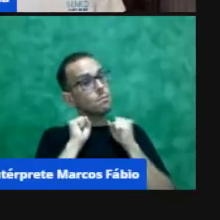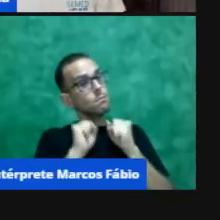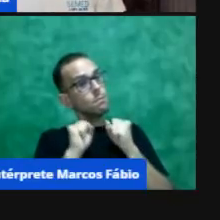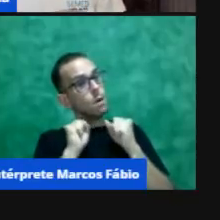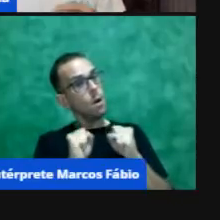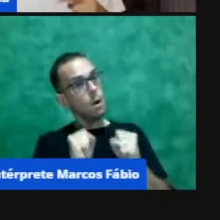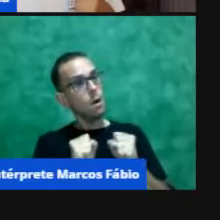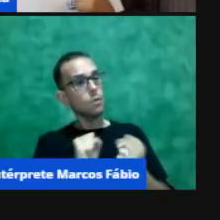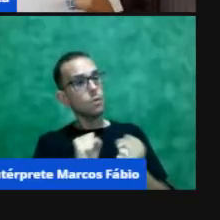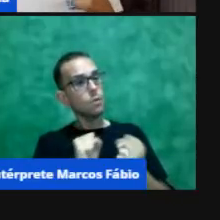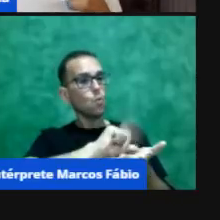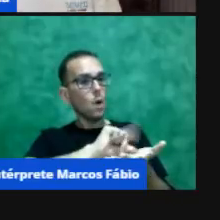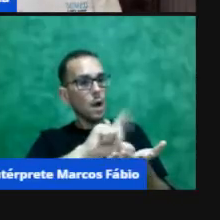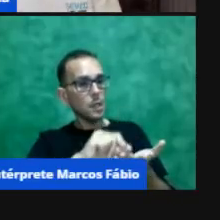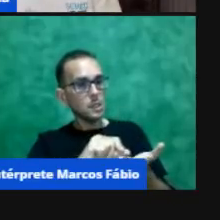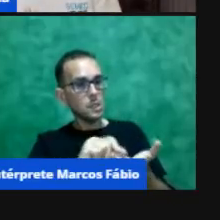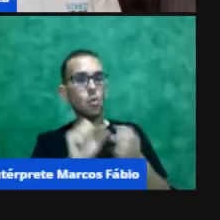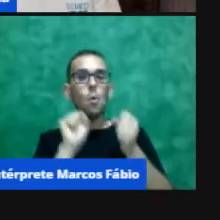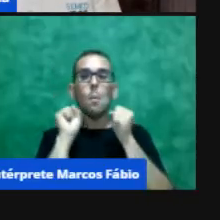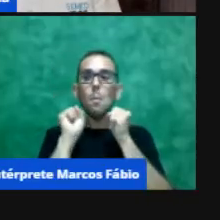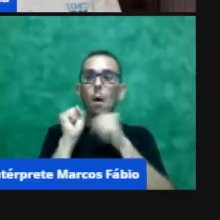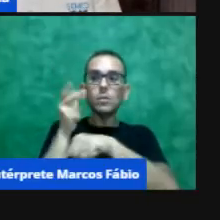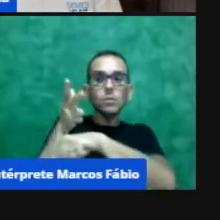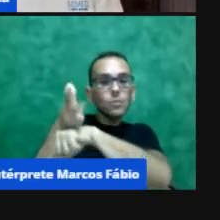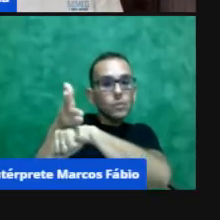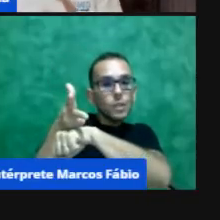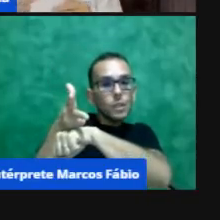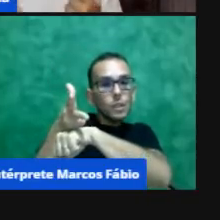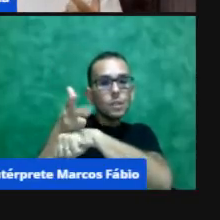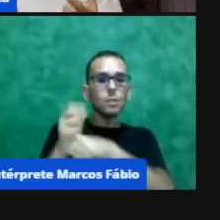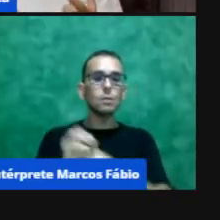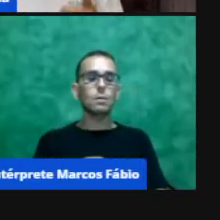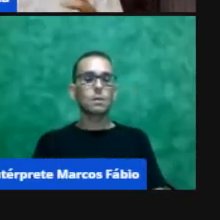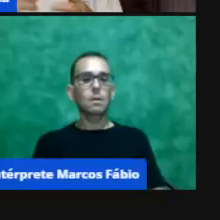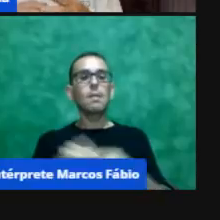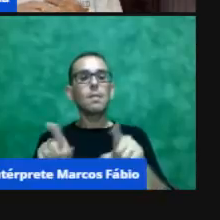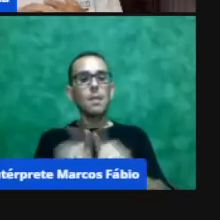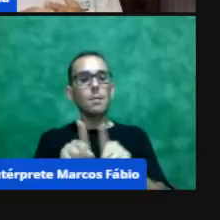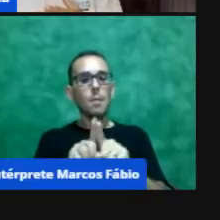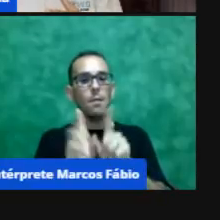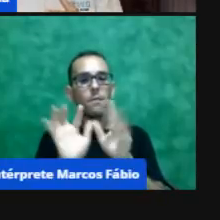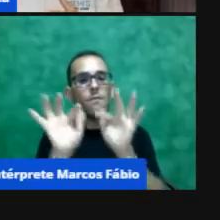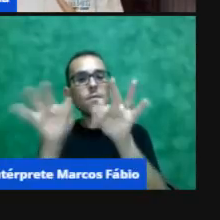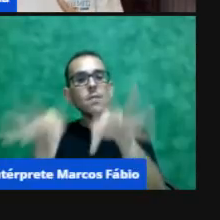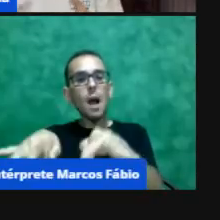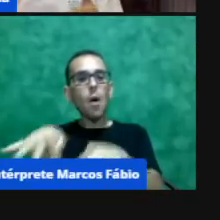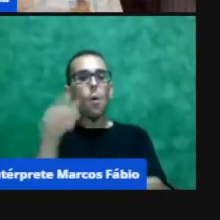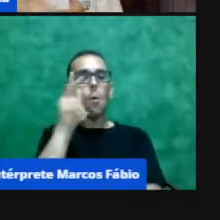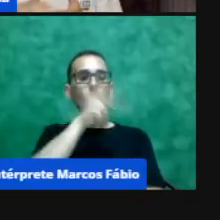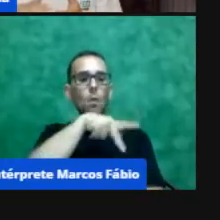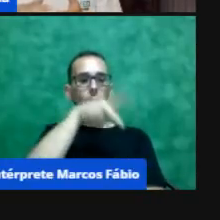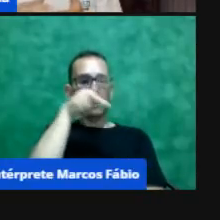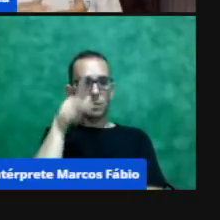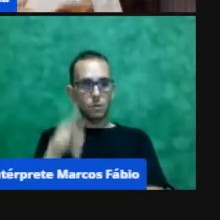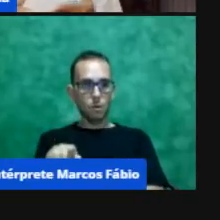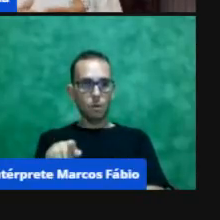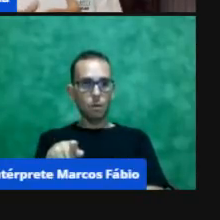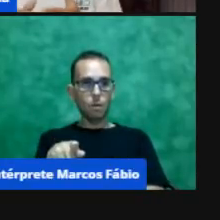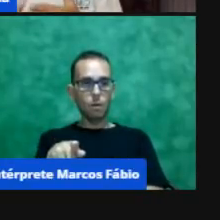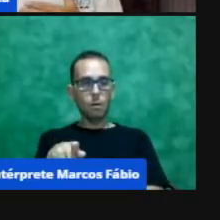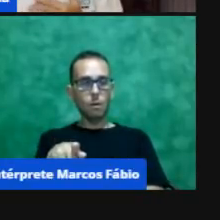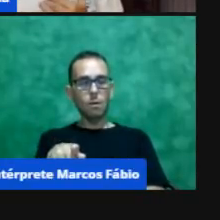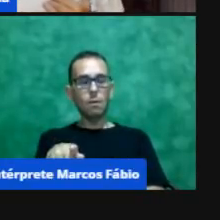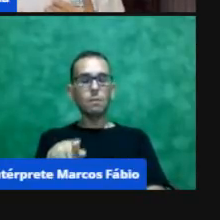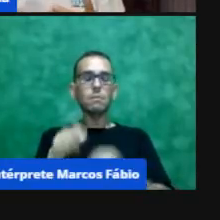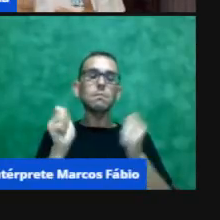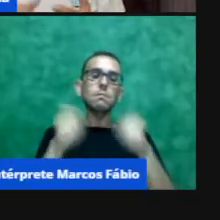um artigo, pode ser um vídeo interessante, e no final o professor ele faz um